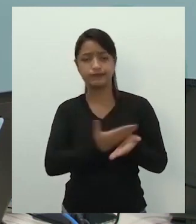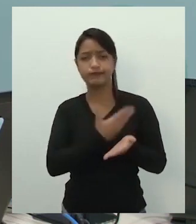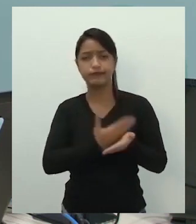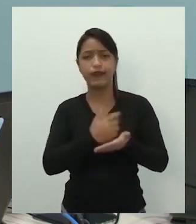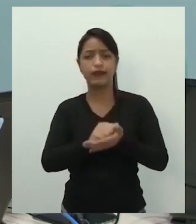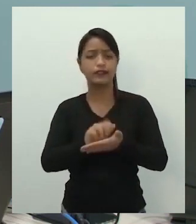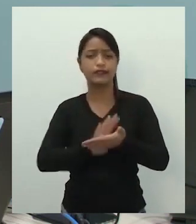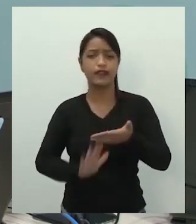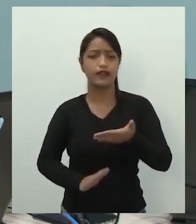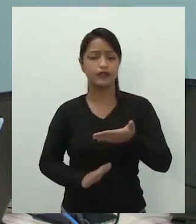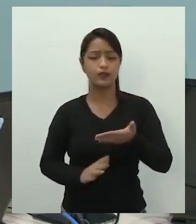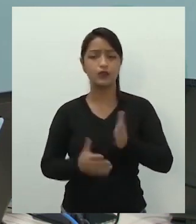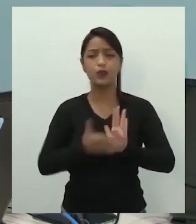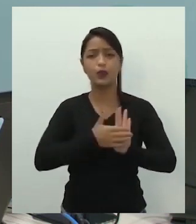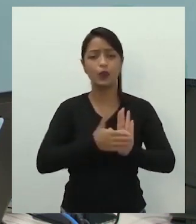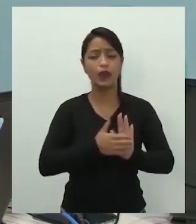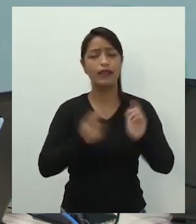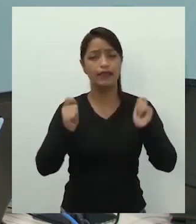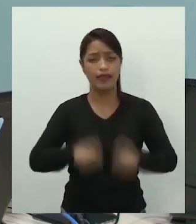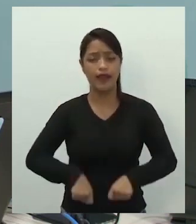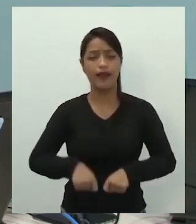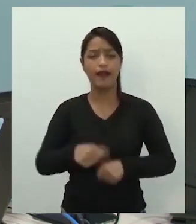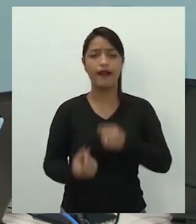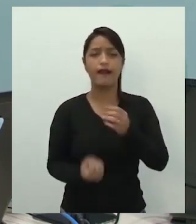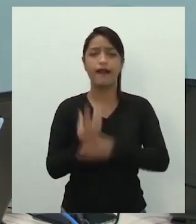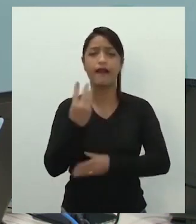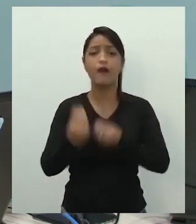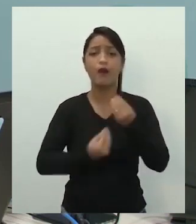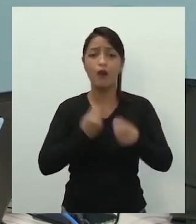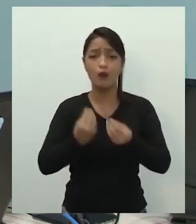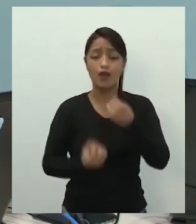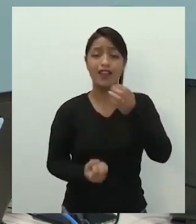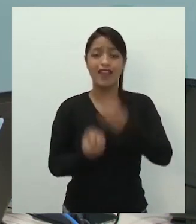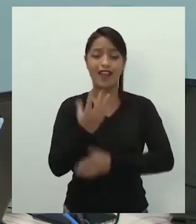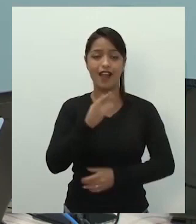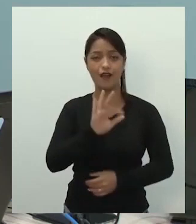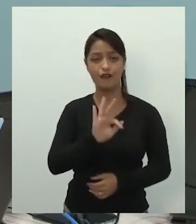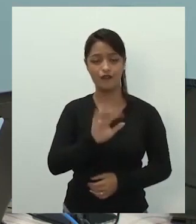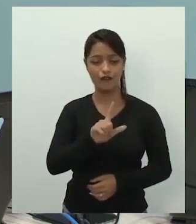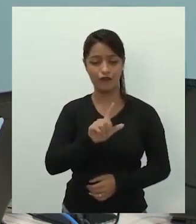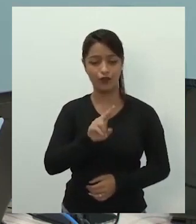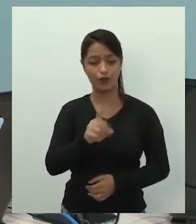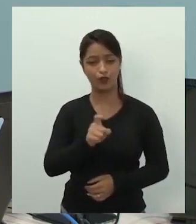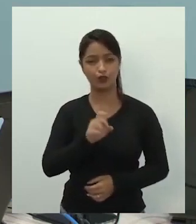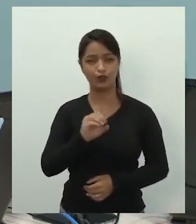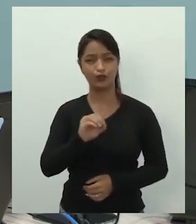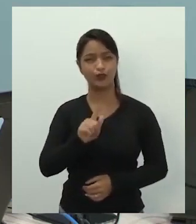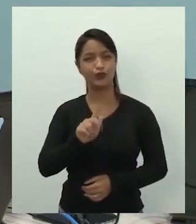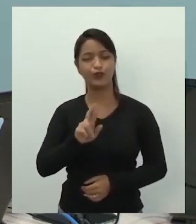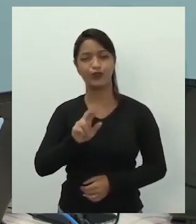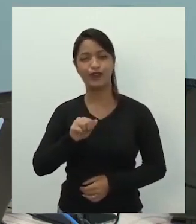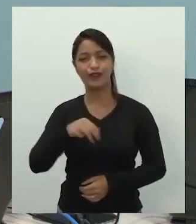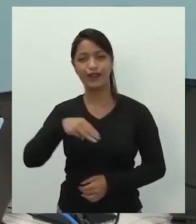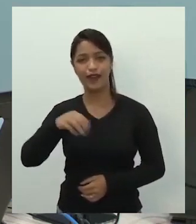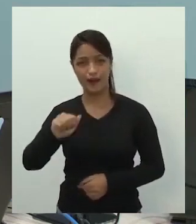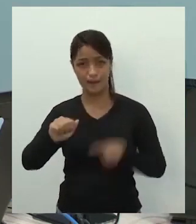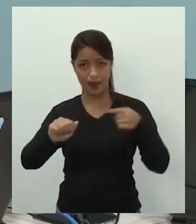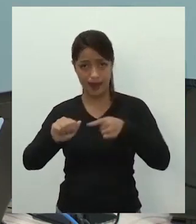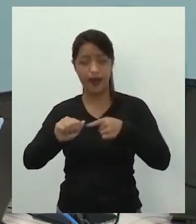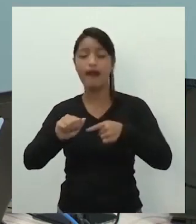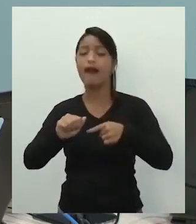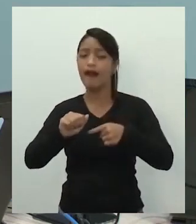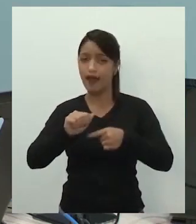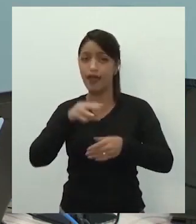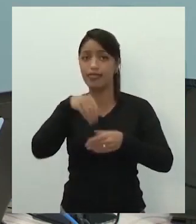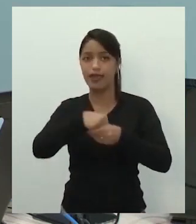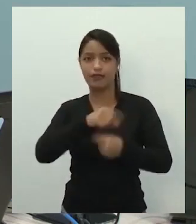atividade proposta ela pode ser realizada por meio de um fluxograma, objeto de conhecimento tratado nos anos finais,